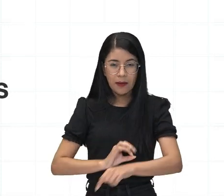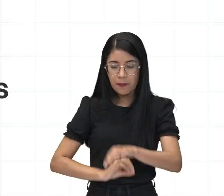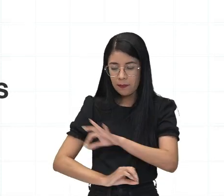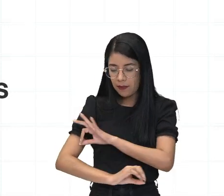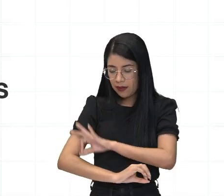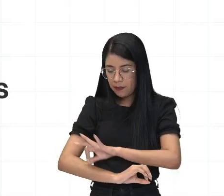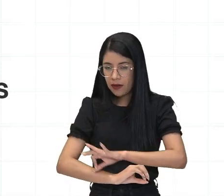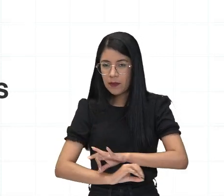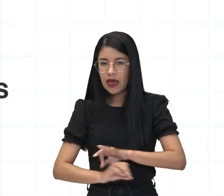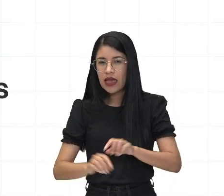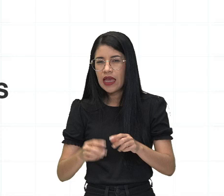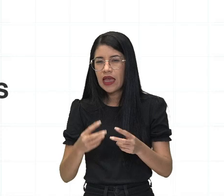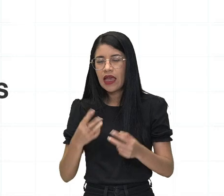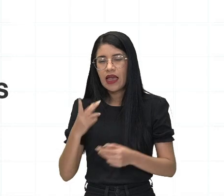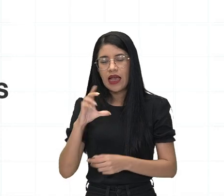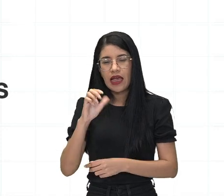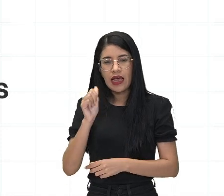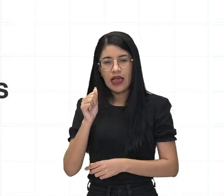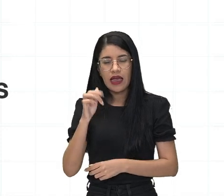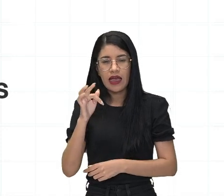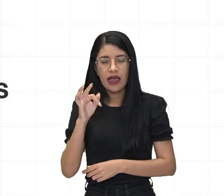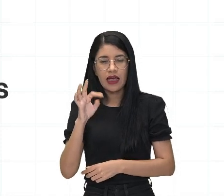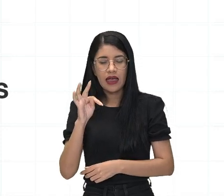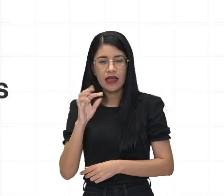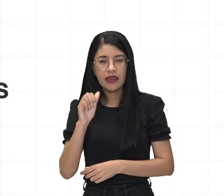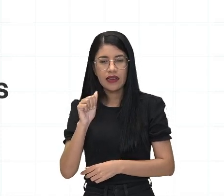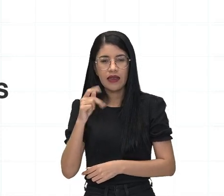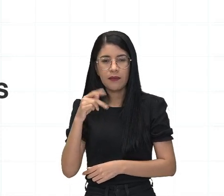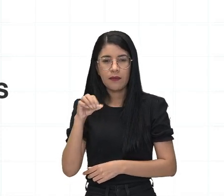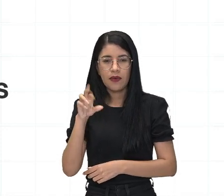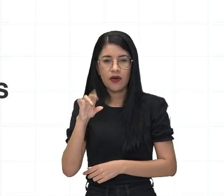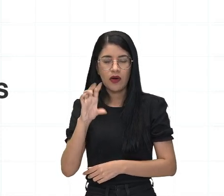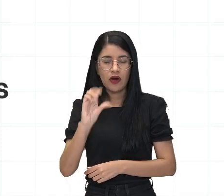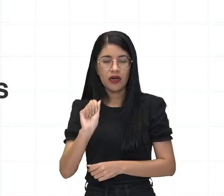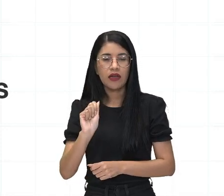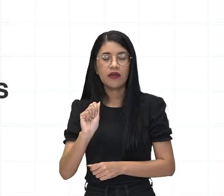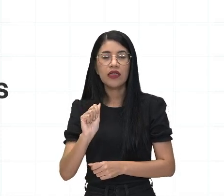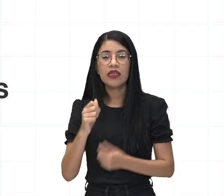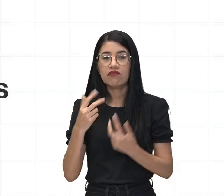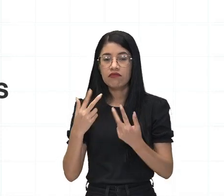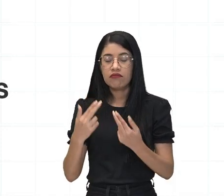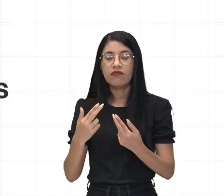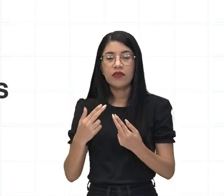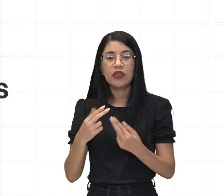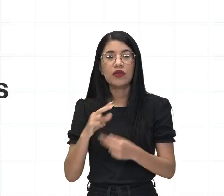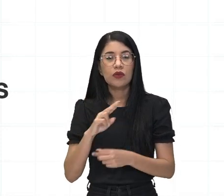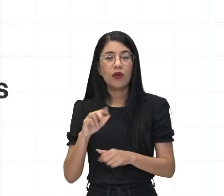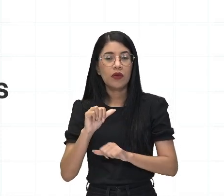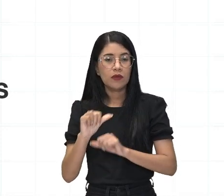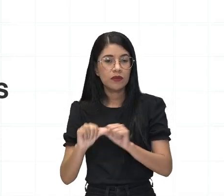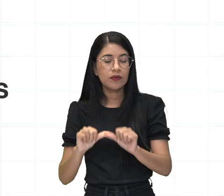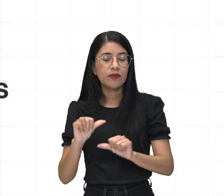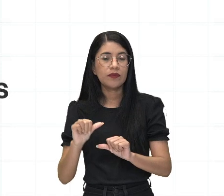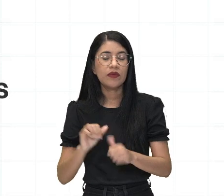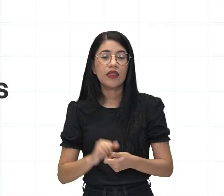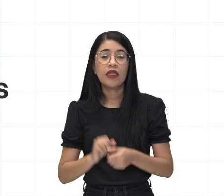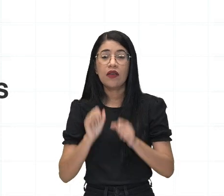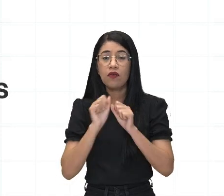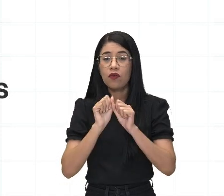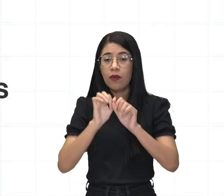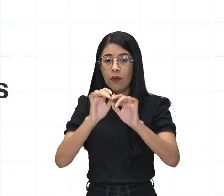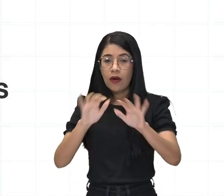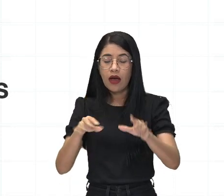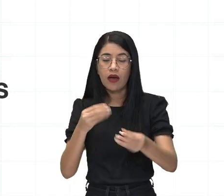como catapora, né? Já não é mais o termo adotado, é varicela. E aí elas são transmitidas